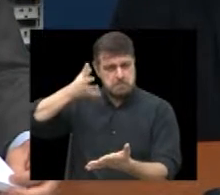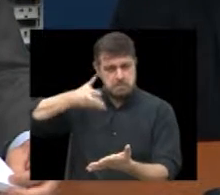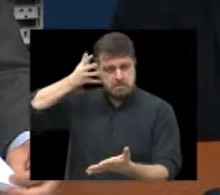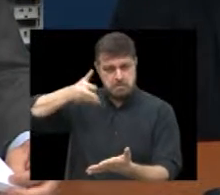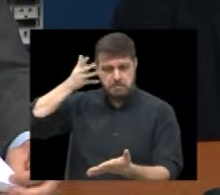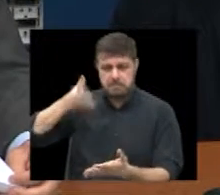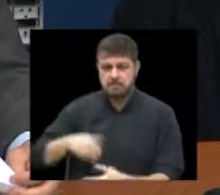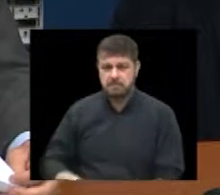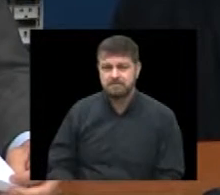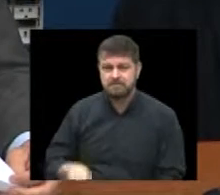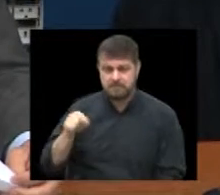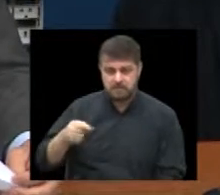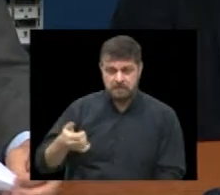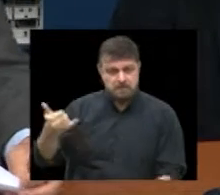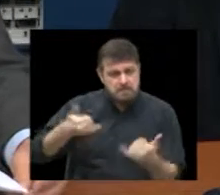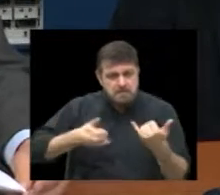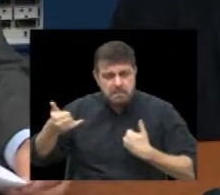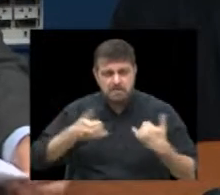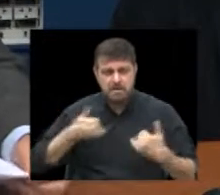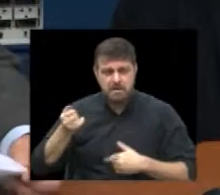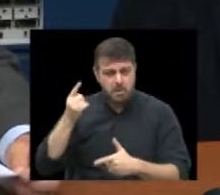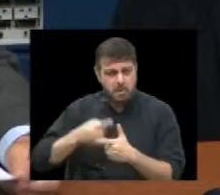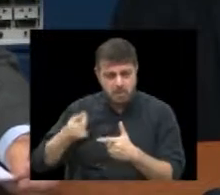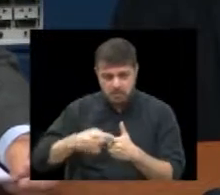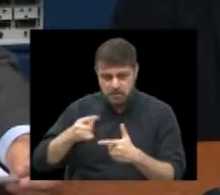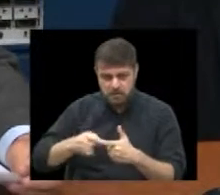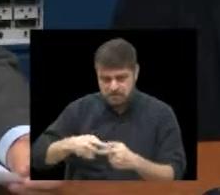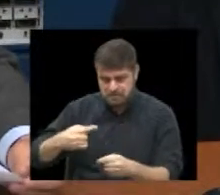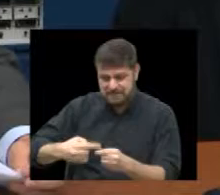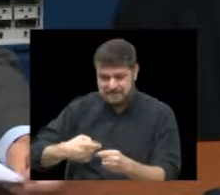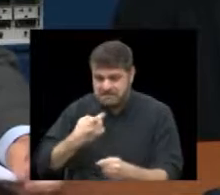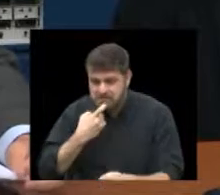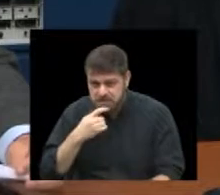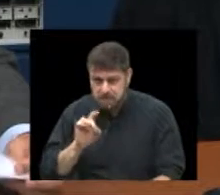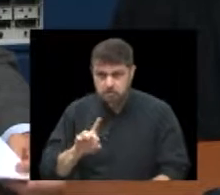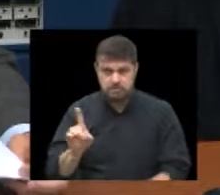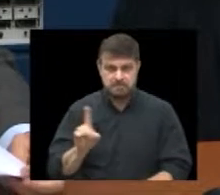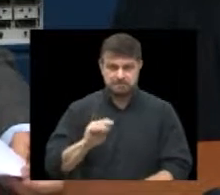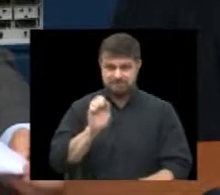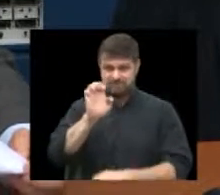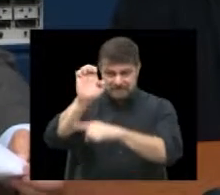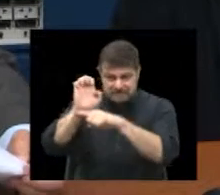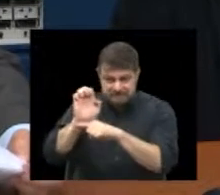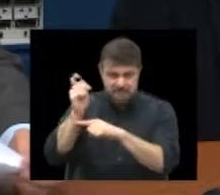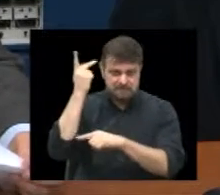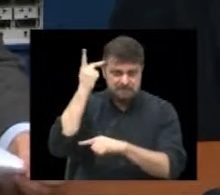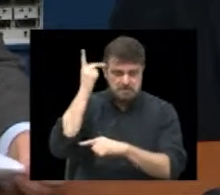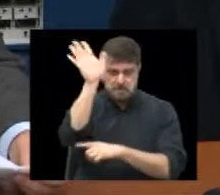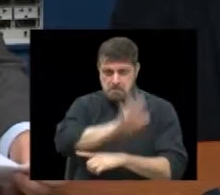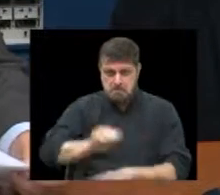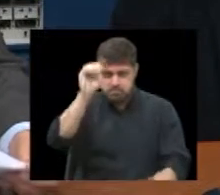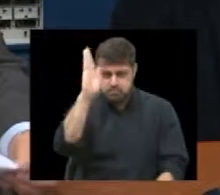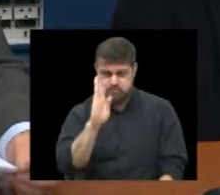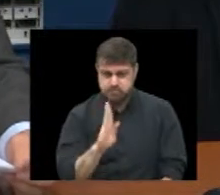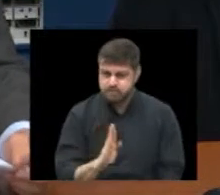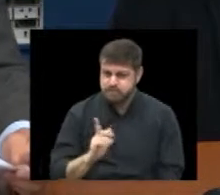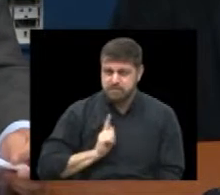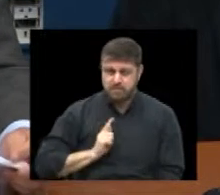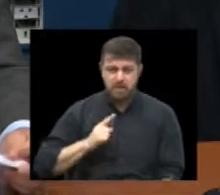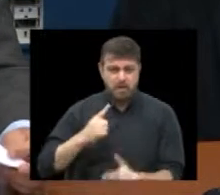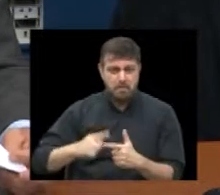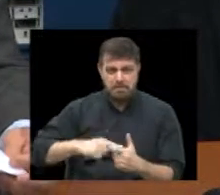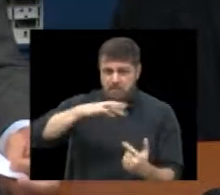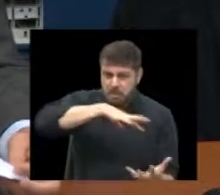E ele disse que o grande problema não a nível municipal, estadual ou nacional, e sim mundial,